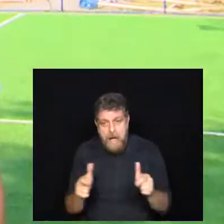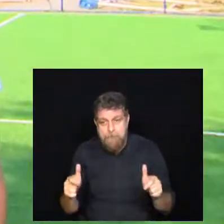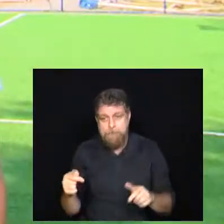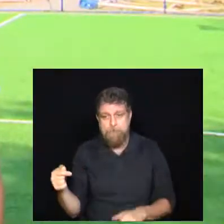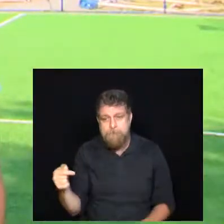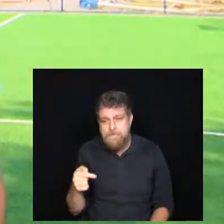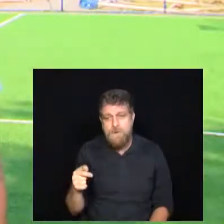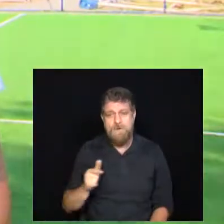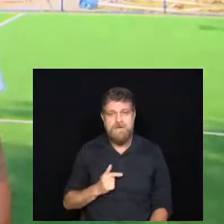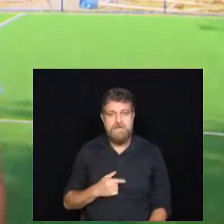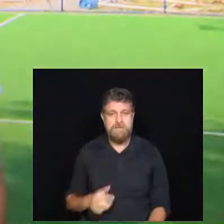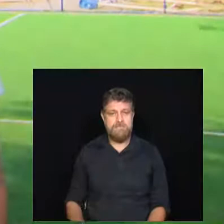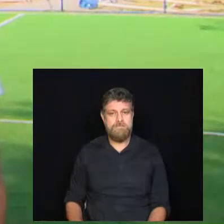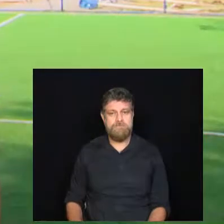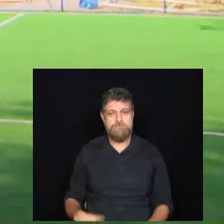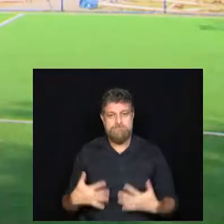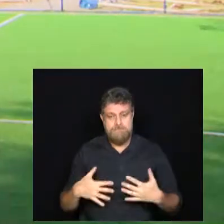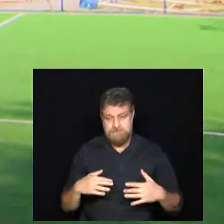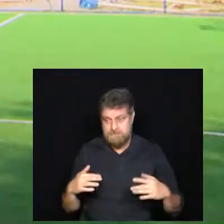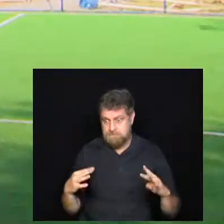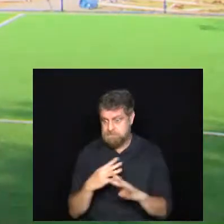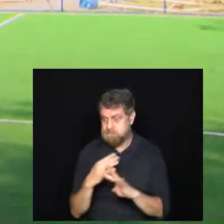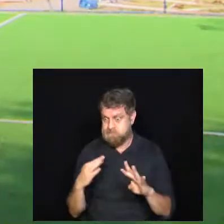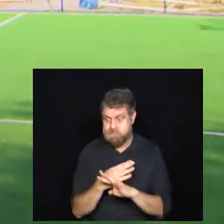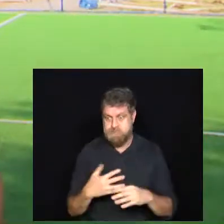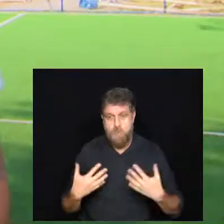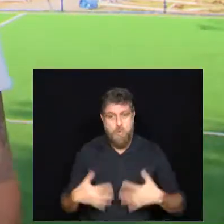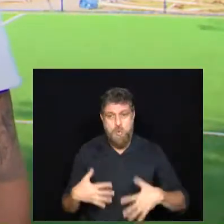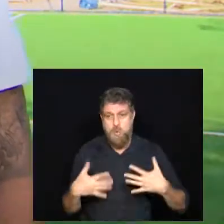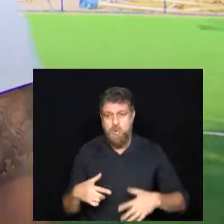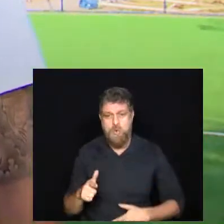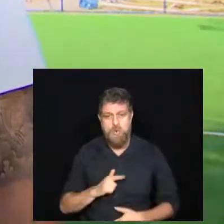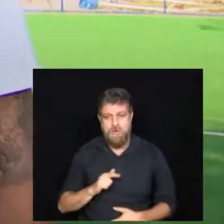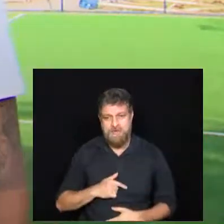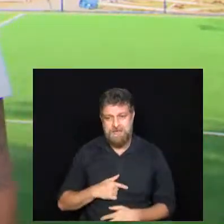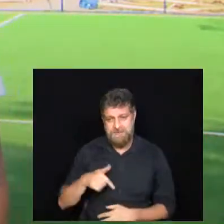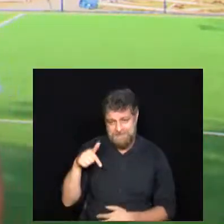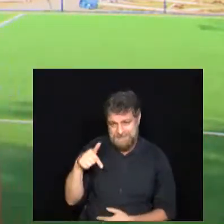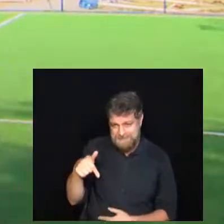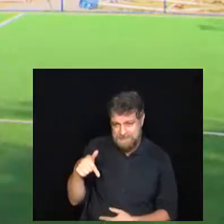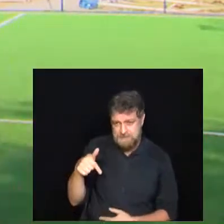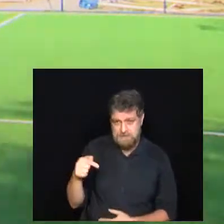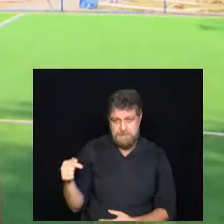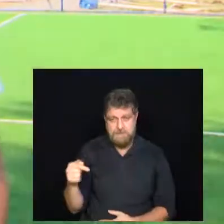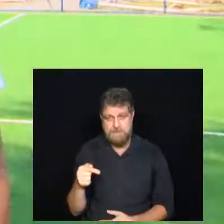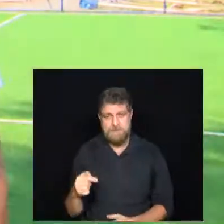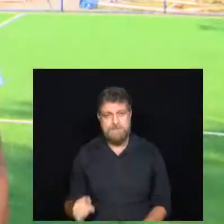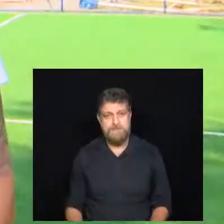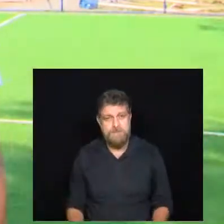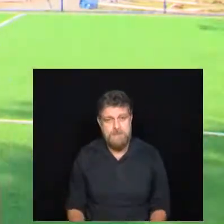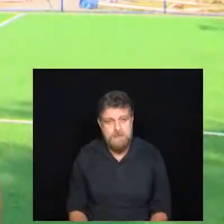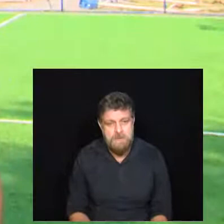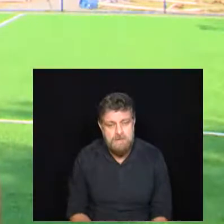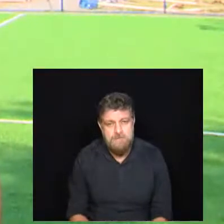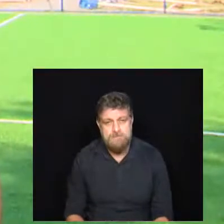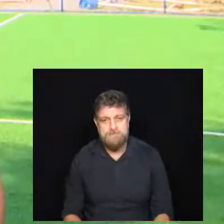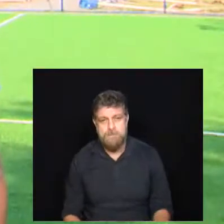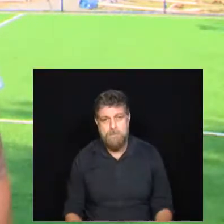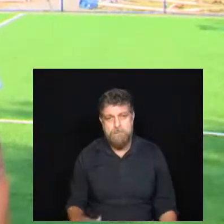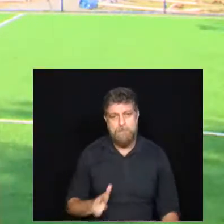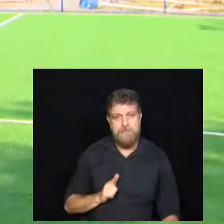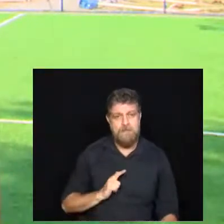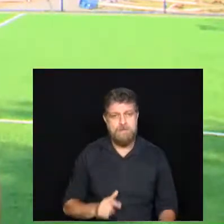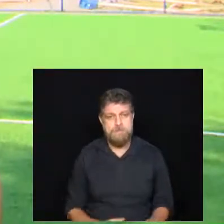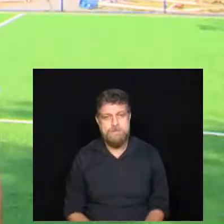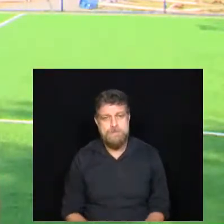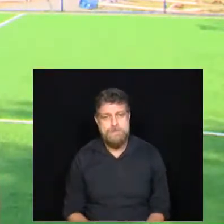jogos muito intensos, né? Ainda mais no Fut 7. É muito intenso, ainda mais pelo calor